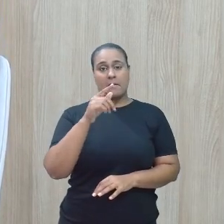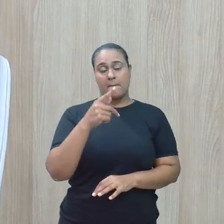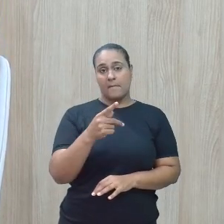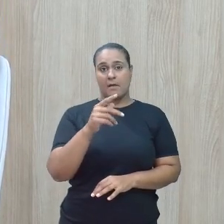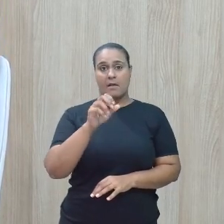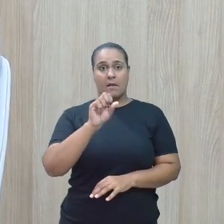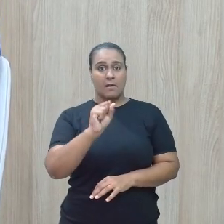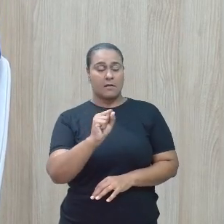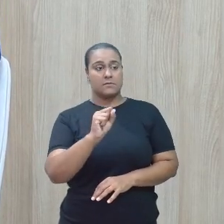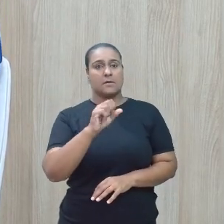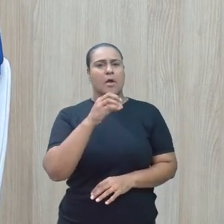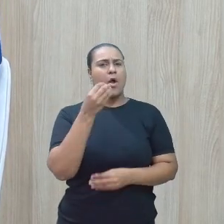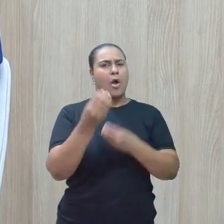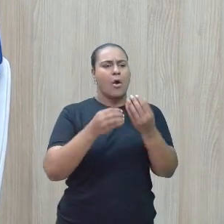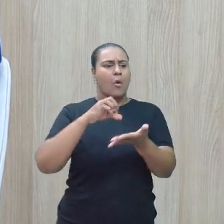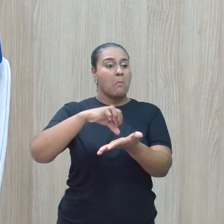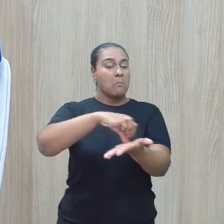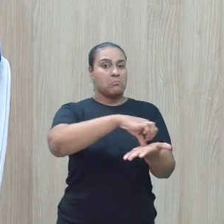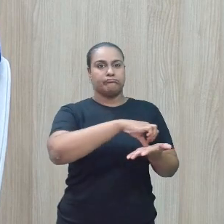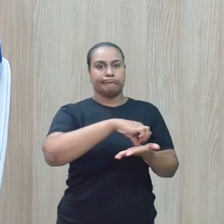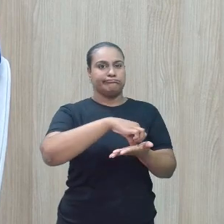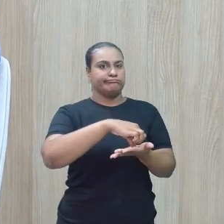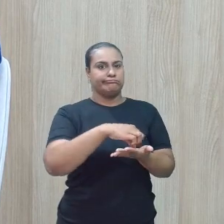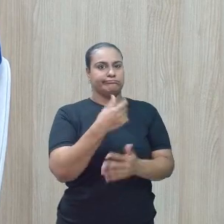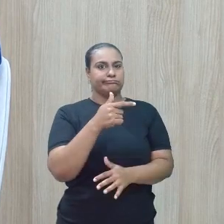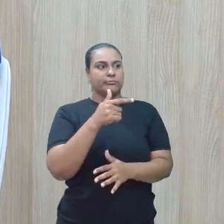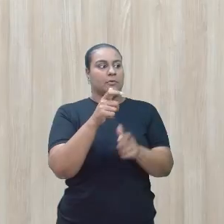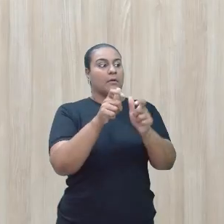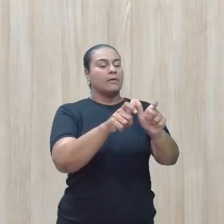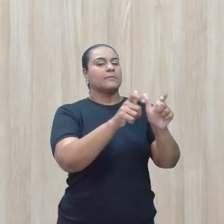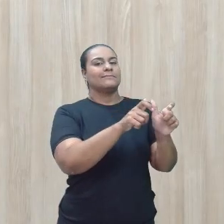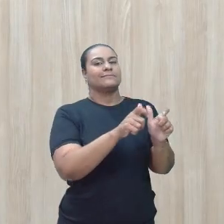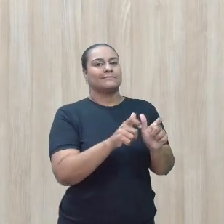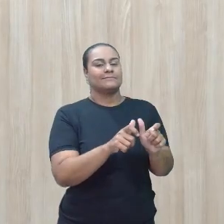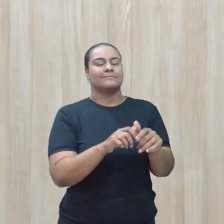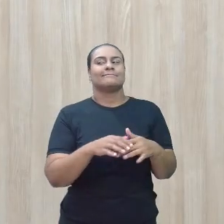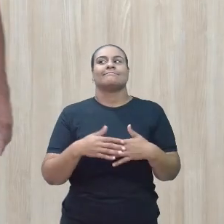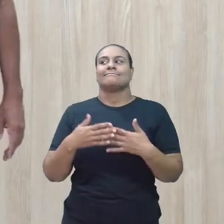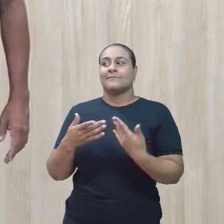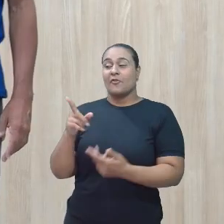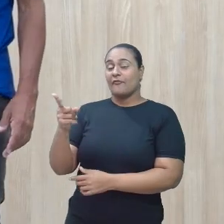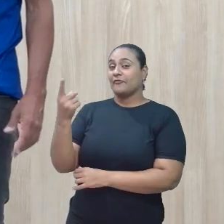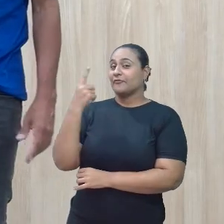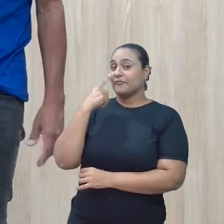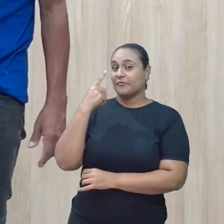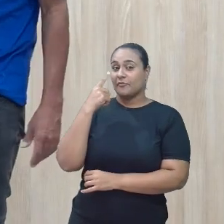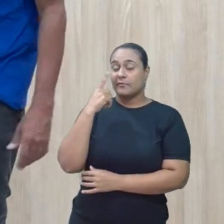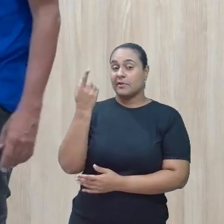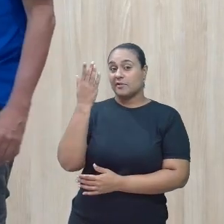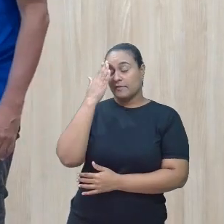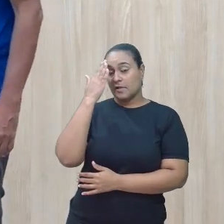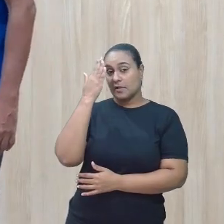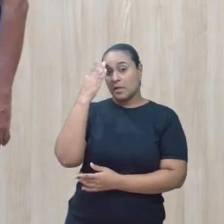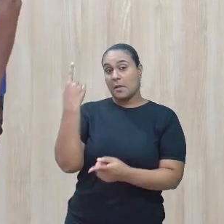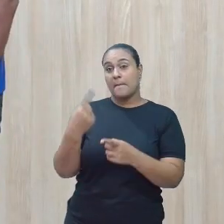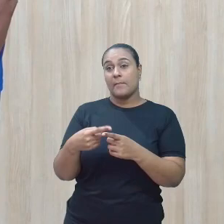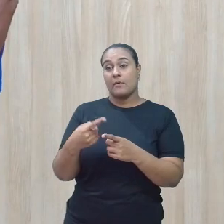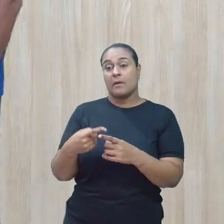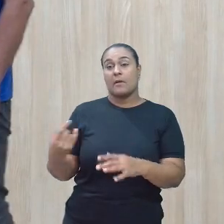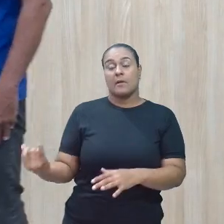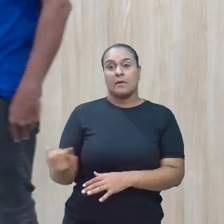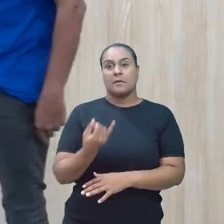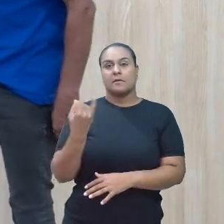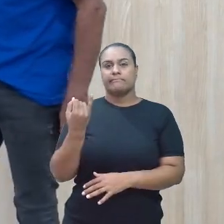ia me localizar? Era bem complicado, viu? Pois é, rapaz. Vocês estão vendo aqui que a gente vai entender por que é importante.